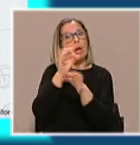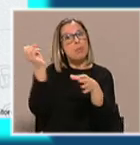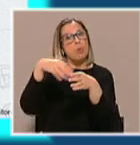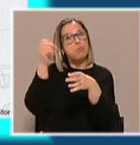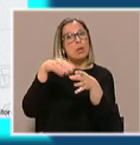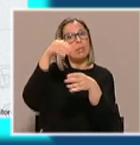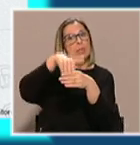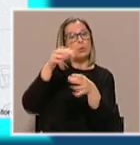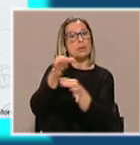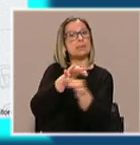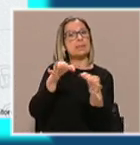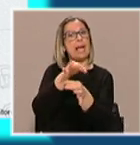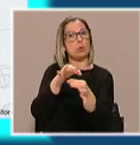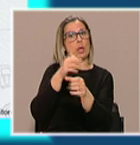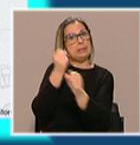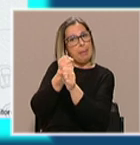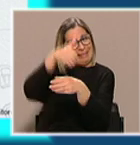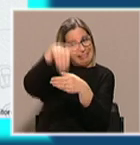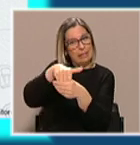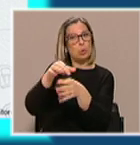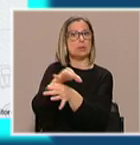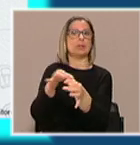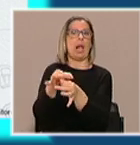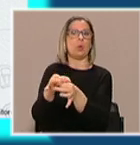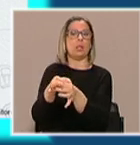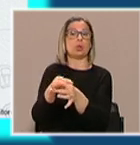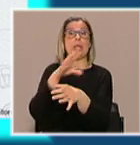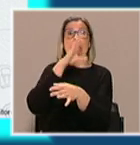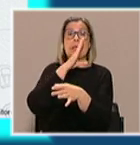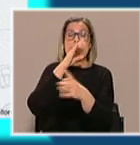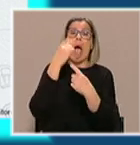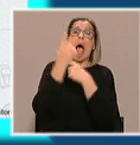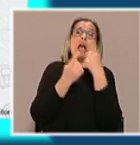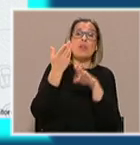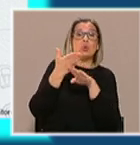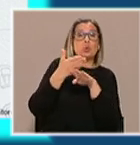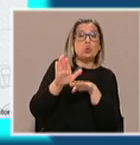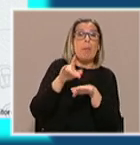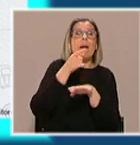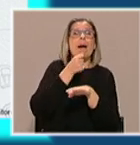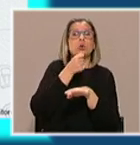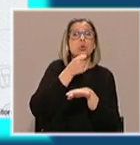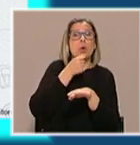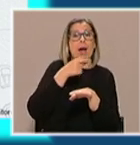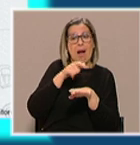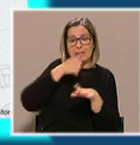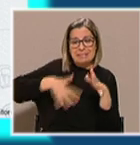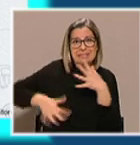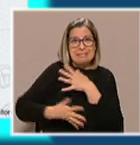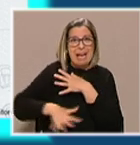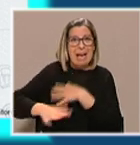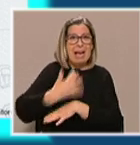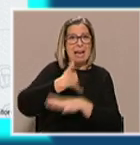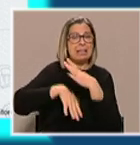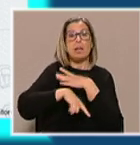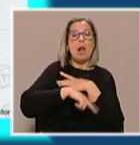efetuar a sua função. Se porventura existir ainda algum excesso de glicose, ela é encaminhada para as células